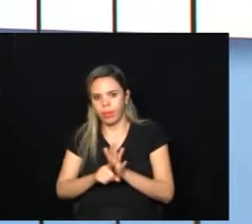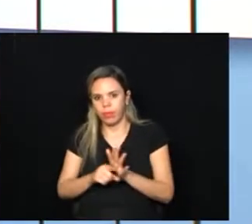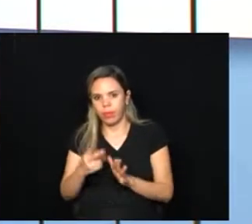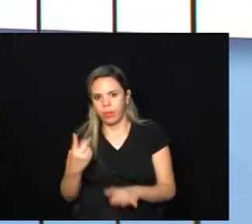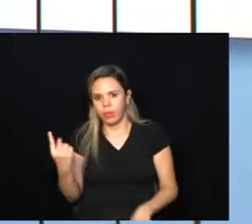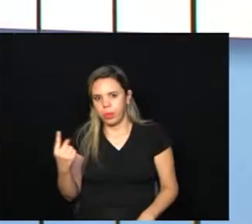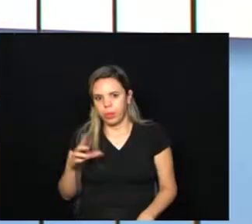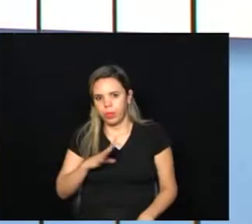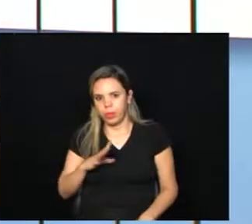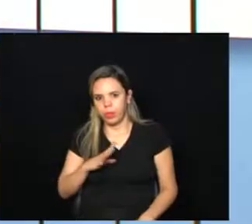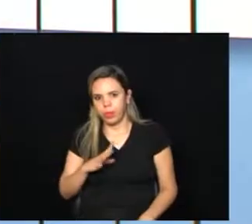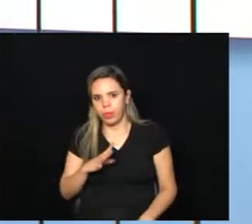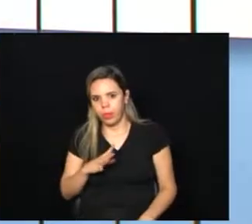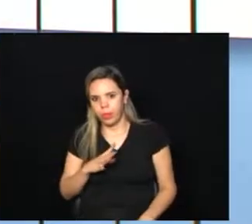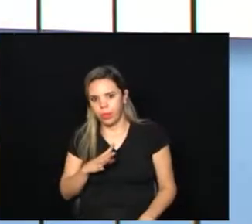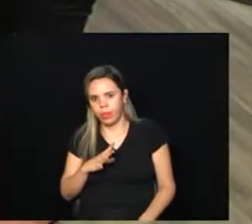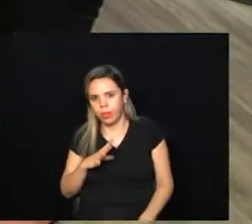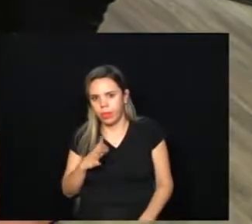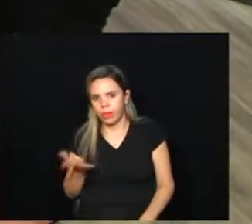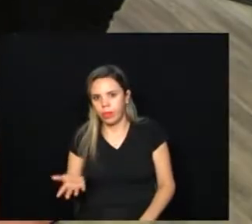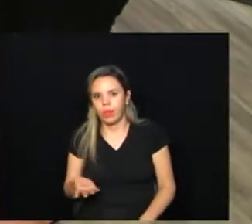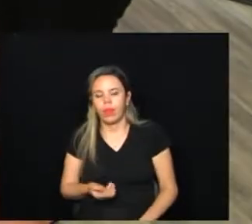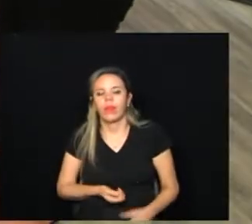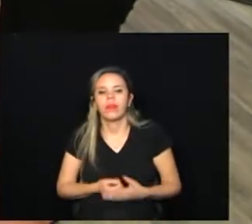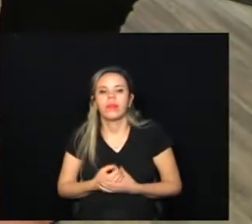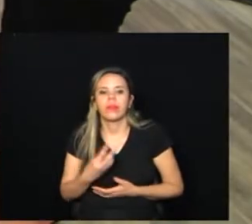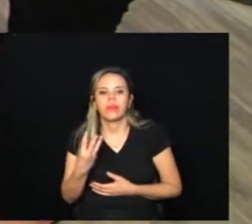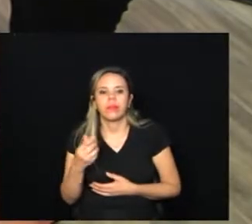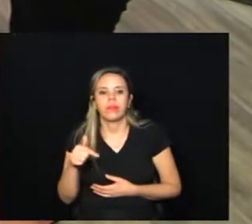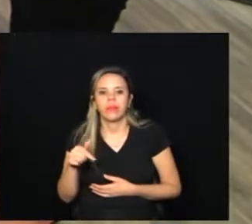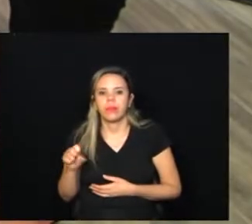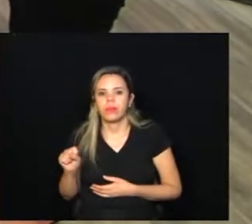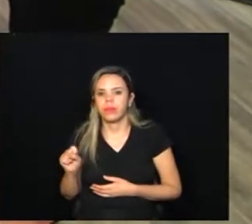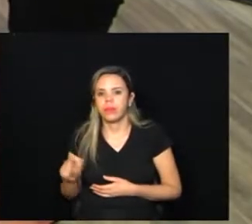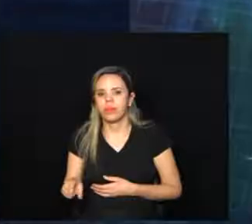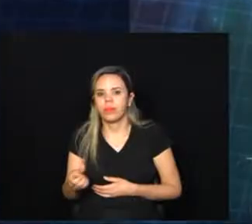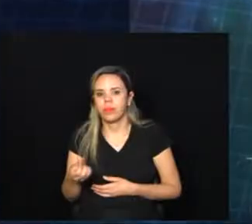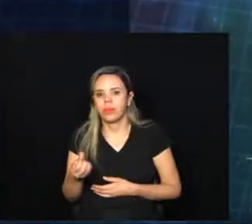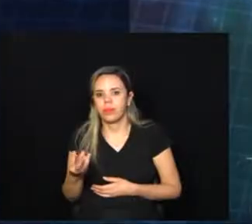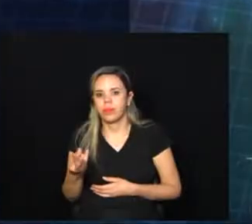21 municípios aqui da nossa região,